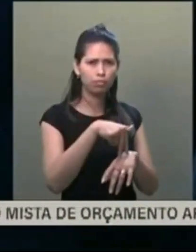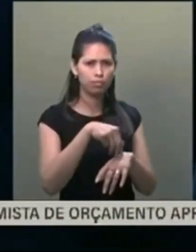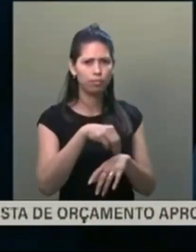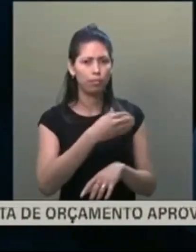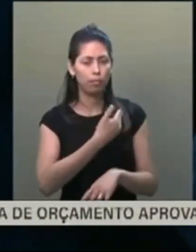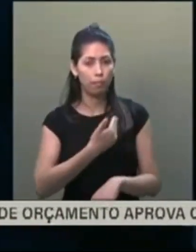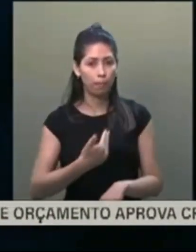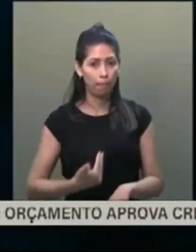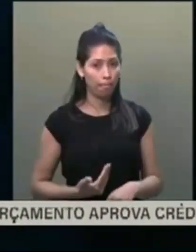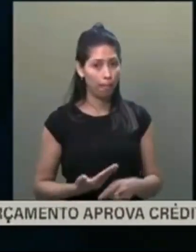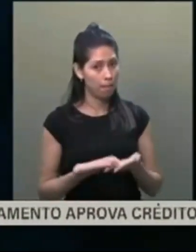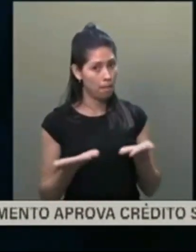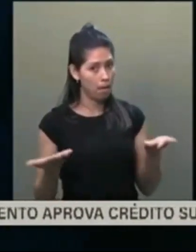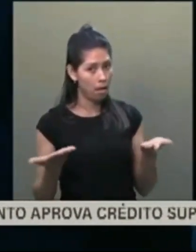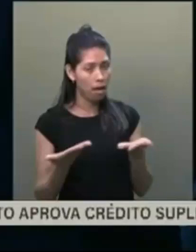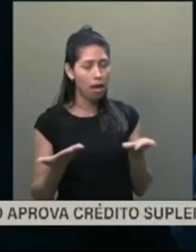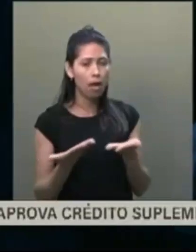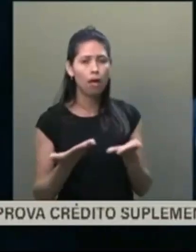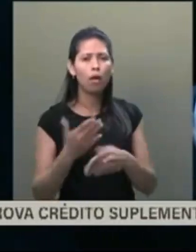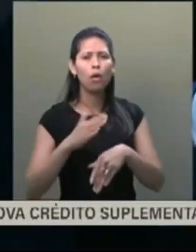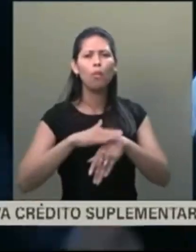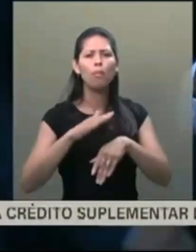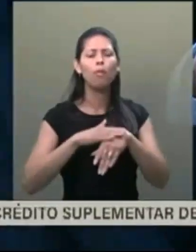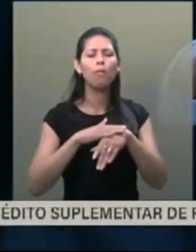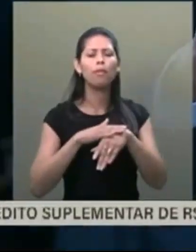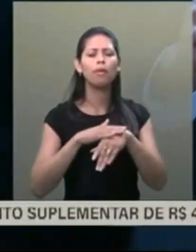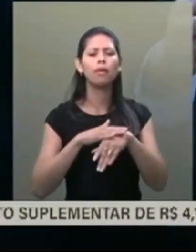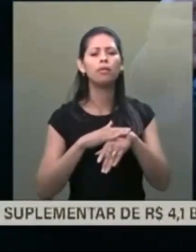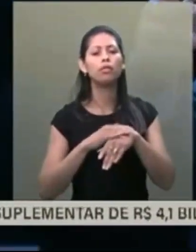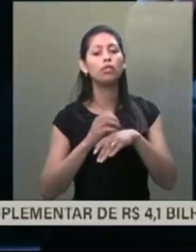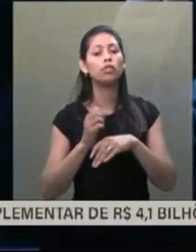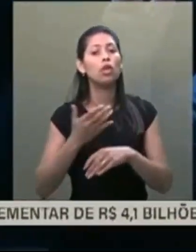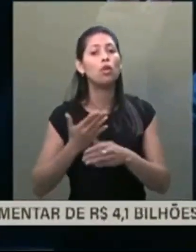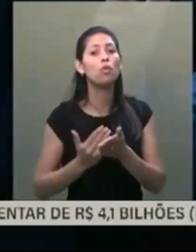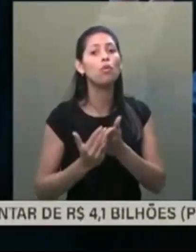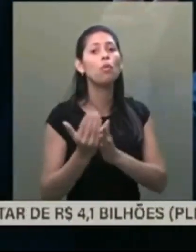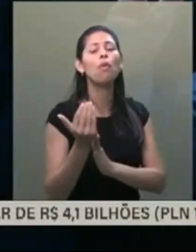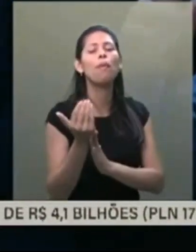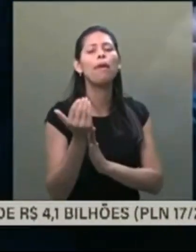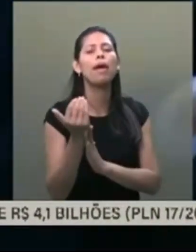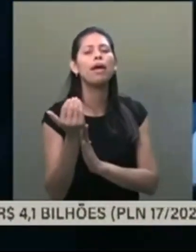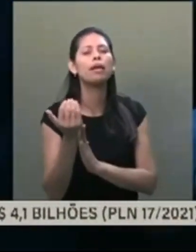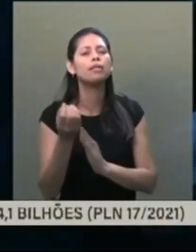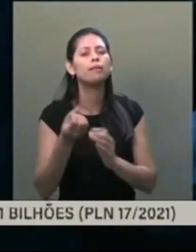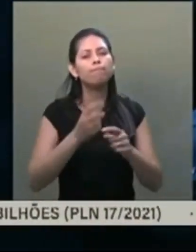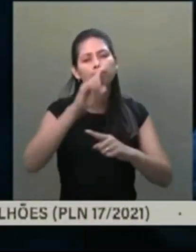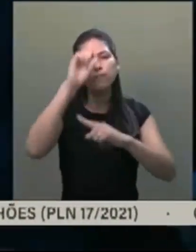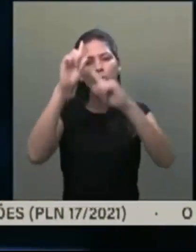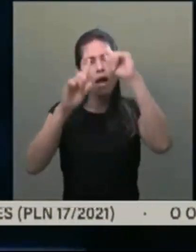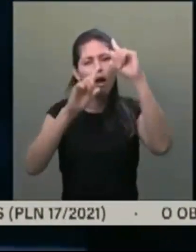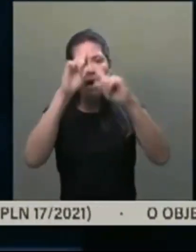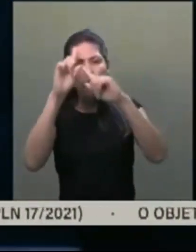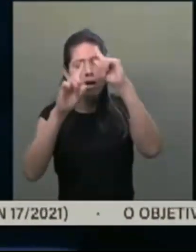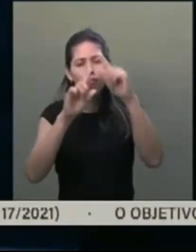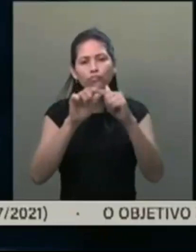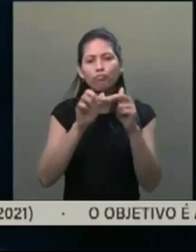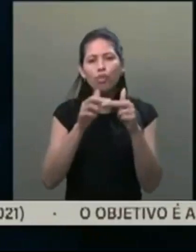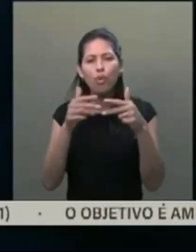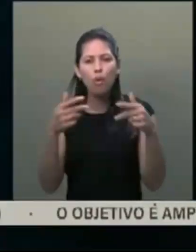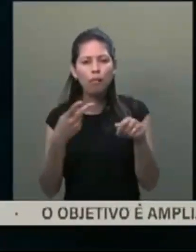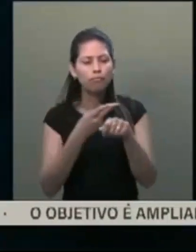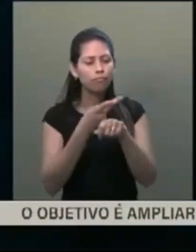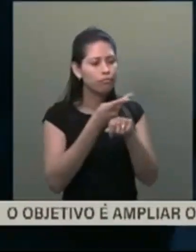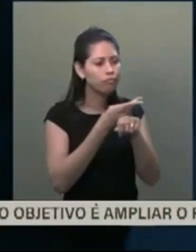Isso não vai terminar bem. E começa a criar esses subprodutos. Cassação de